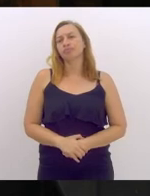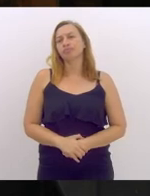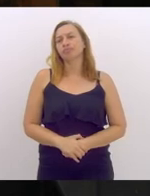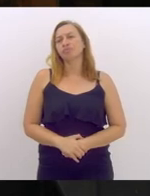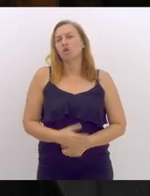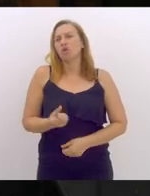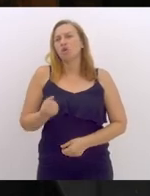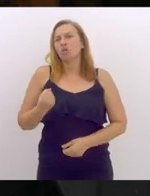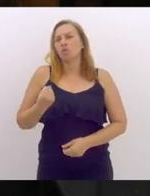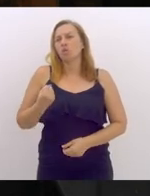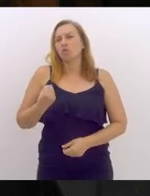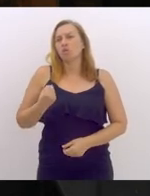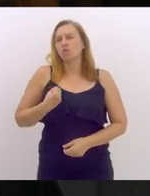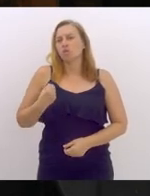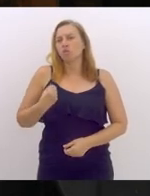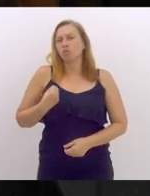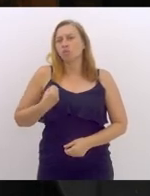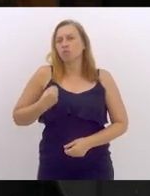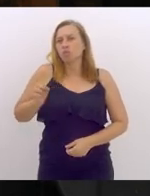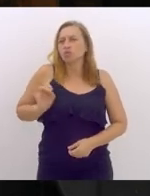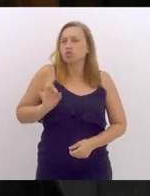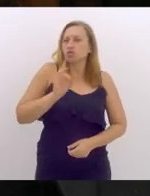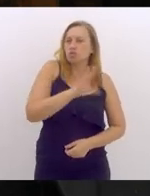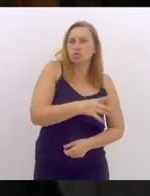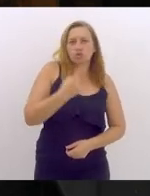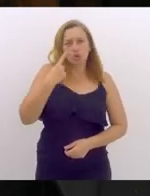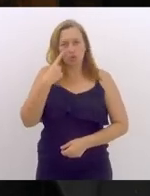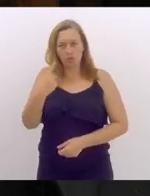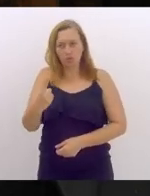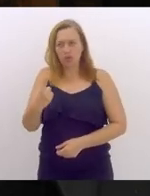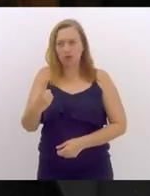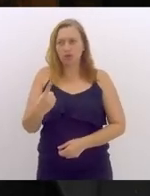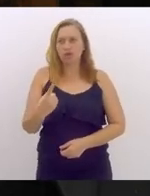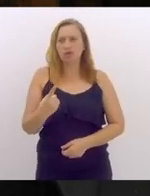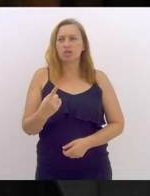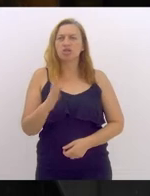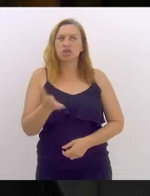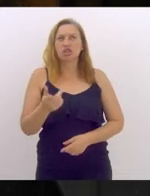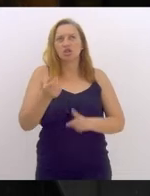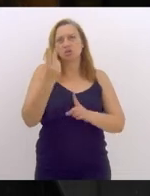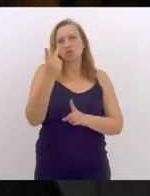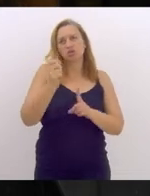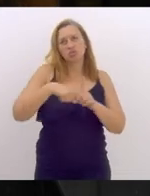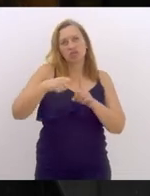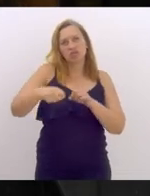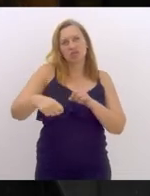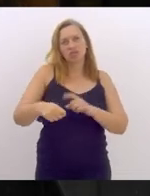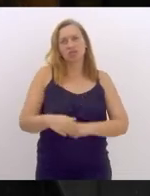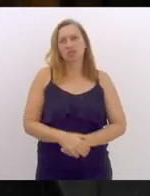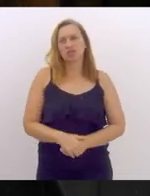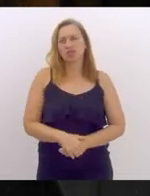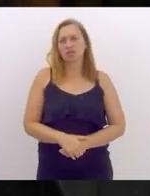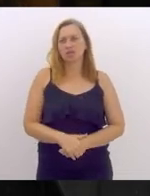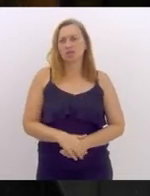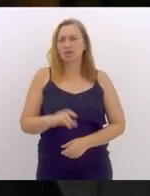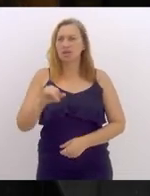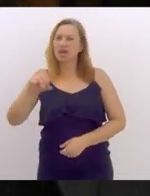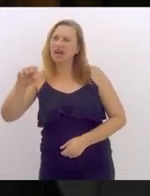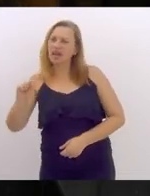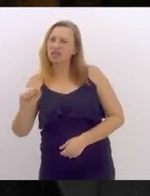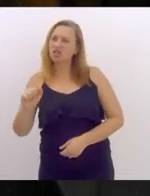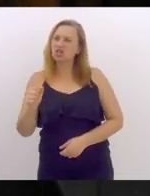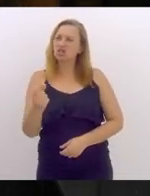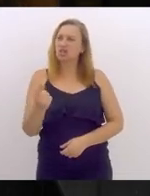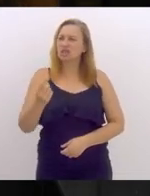e o número de último fluxo de caixa que eu vi mas já tem dois meses tinha aí um